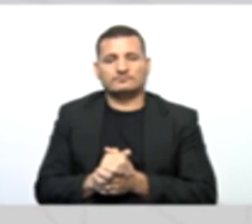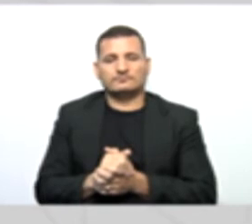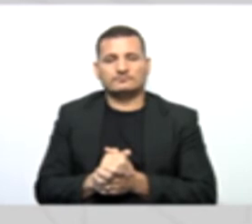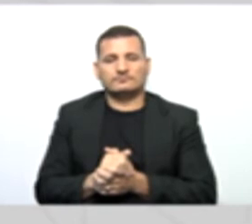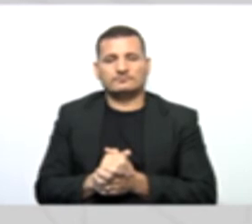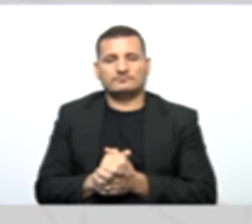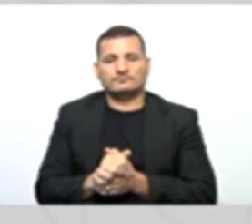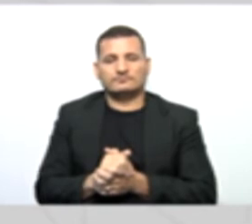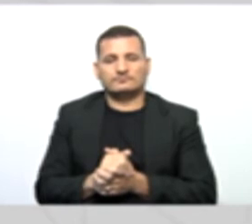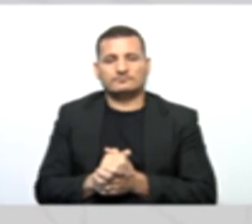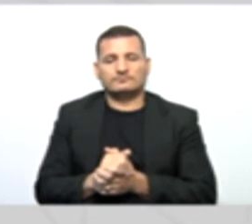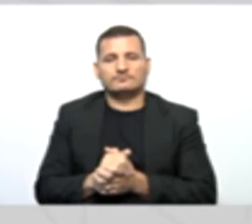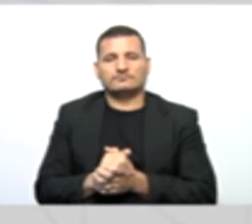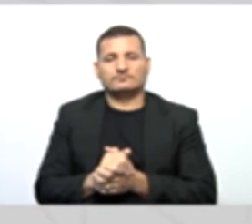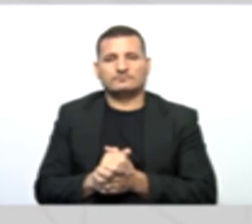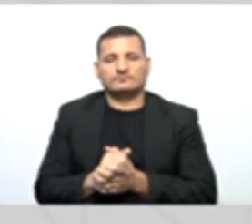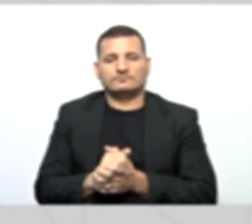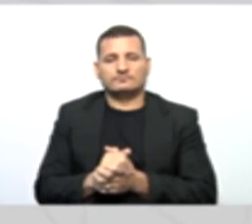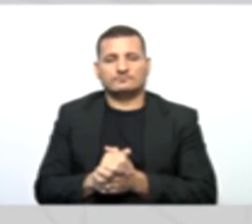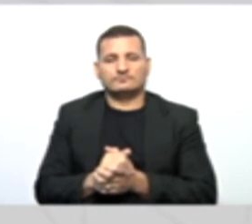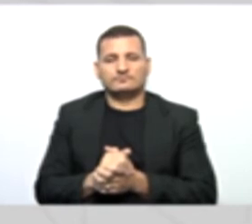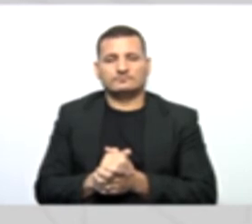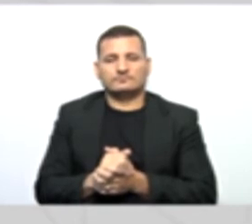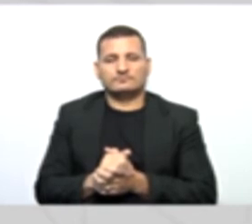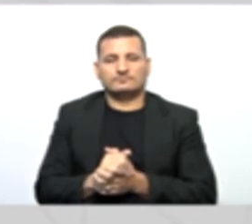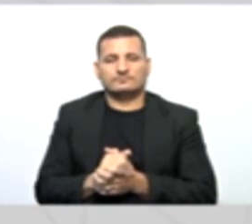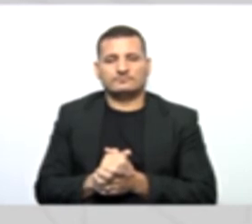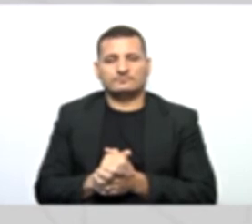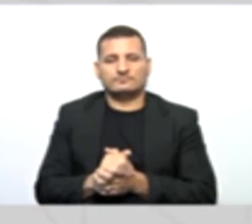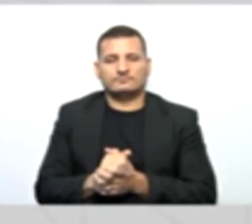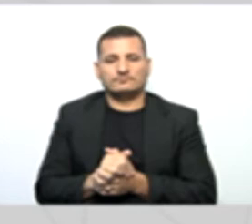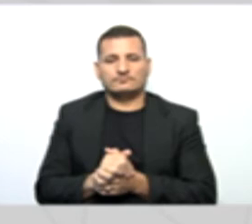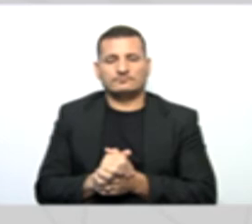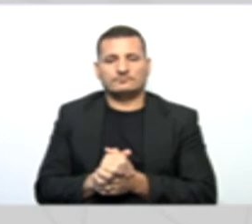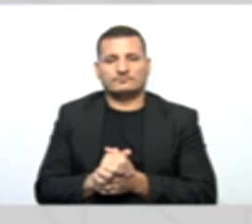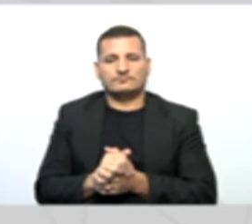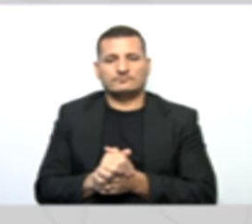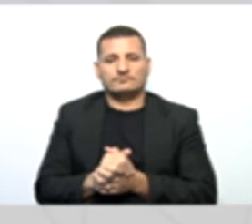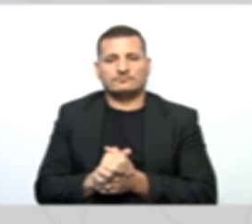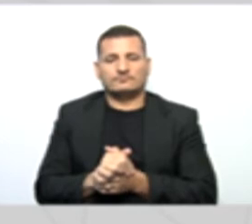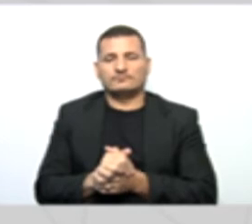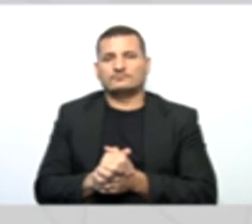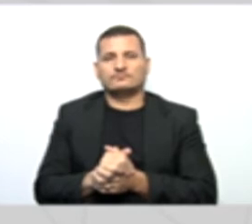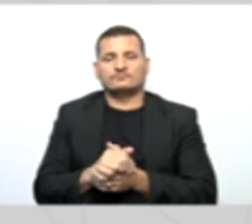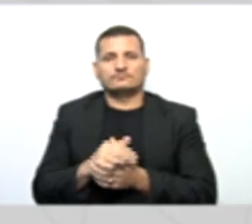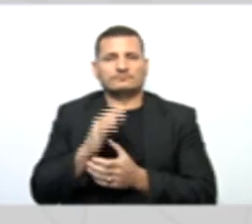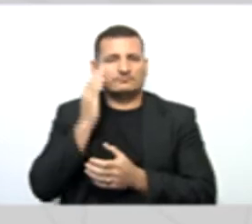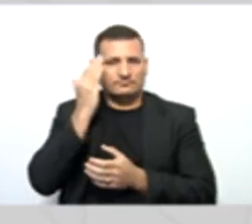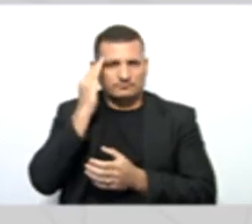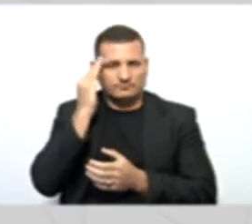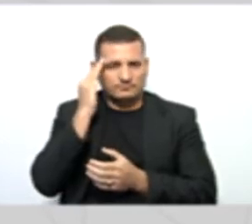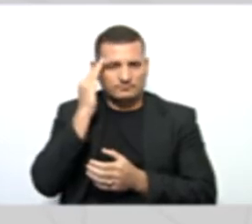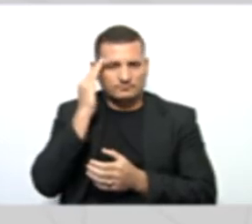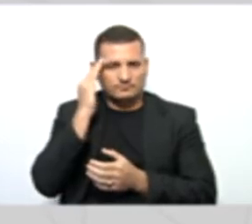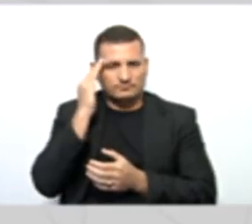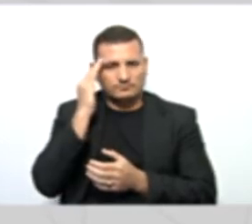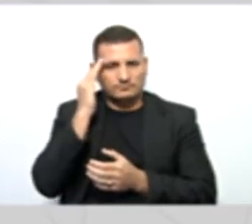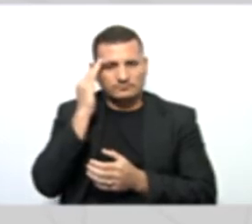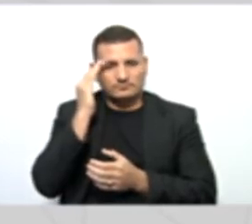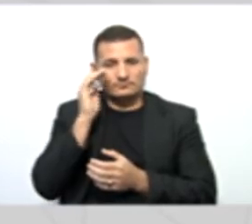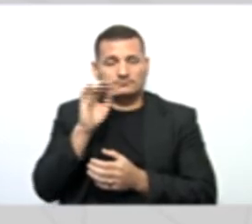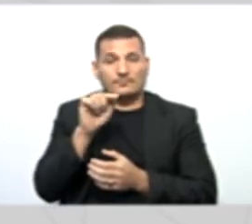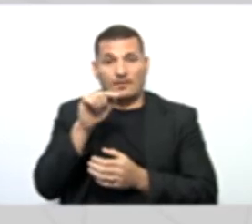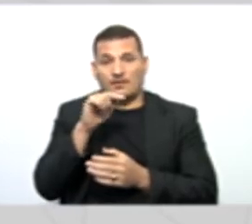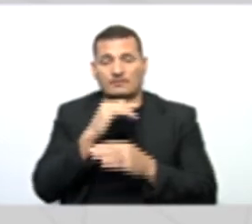descrição genérica, que é a nossa classe pessoa. Beleza? Deu para compreender? Então, é esse